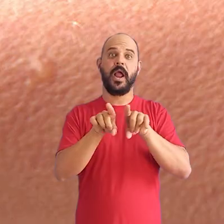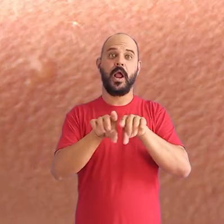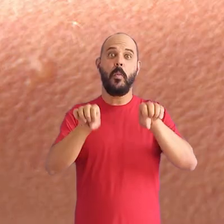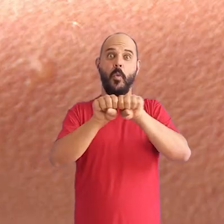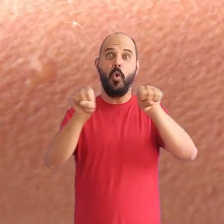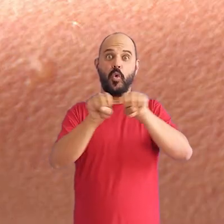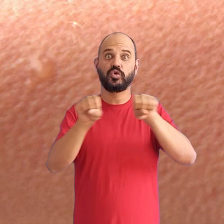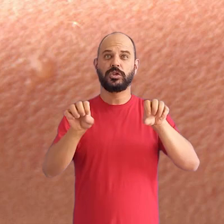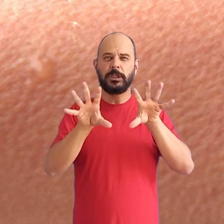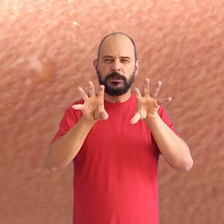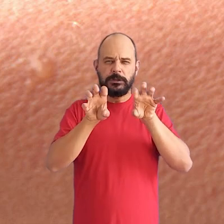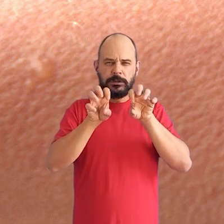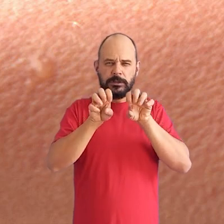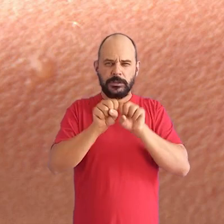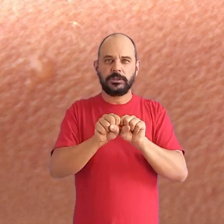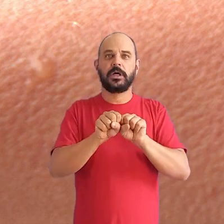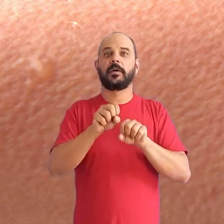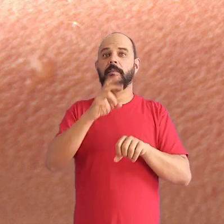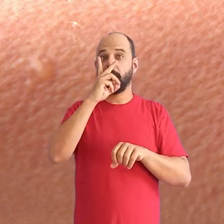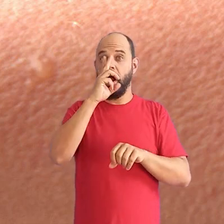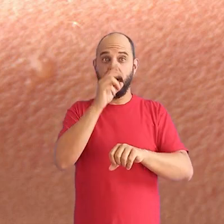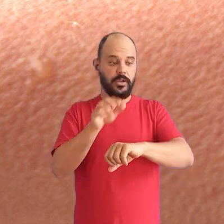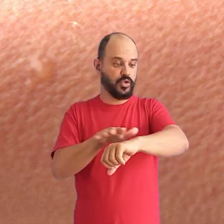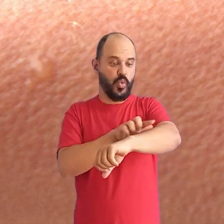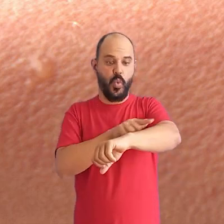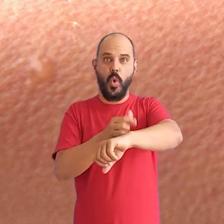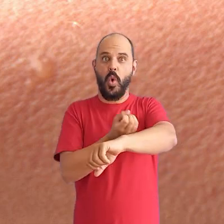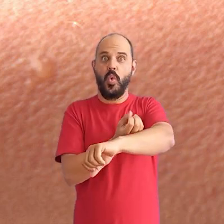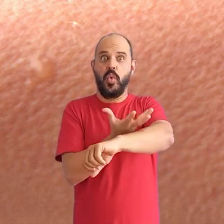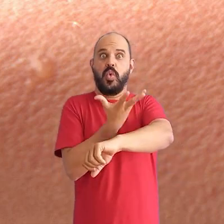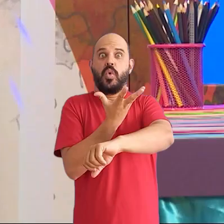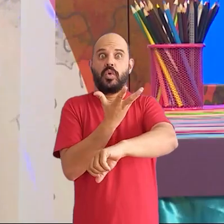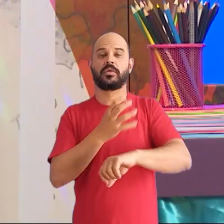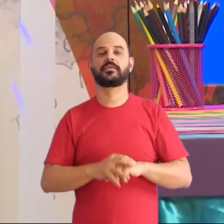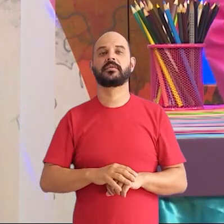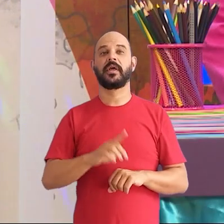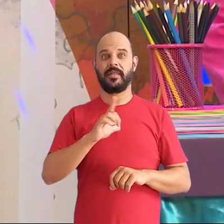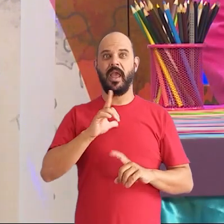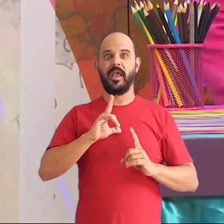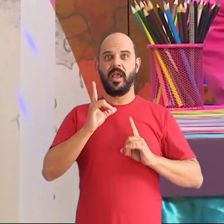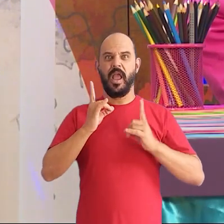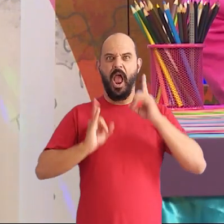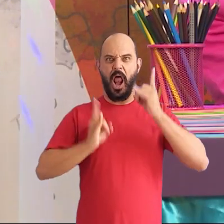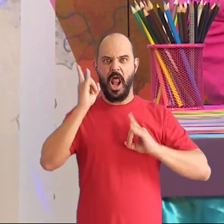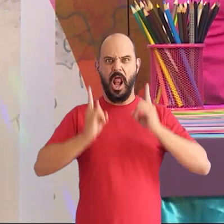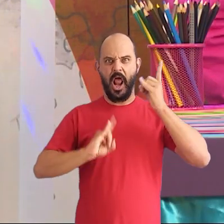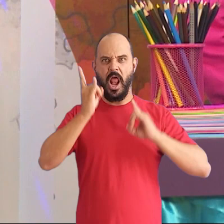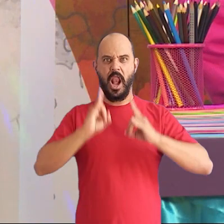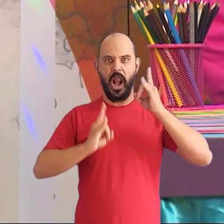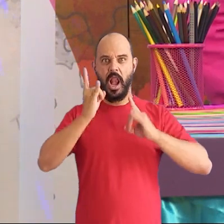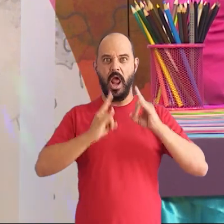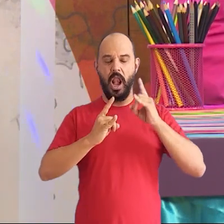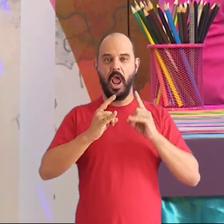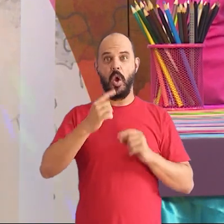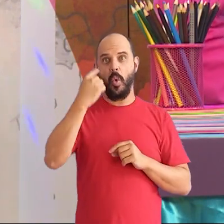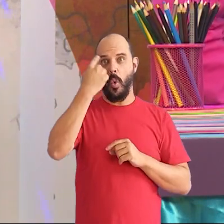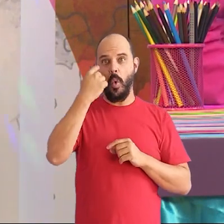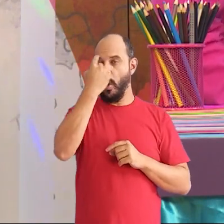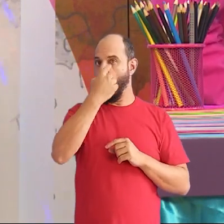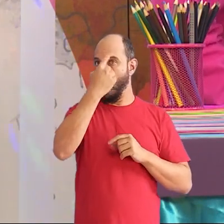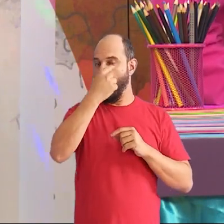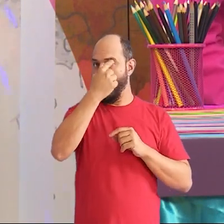muscular também deixa os nossos pelos arrepiados. A adrenalina também dilata as